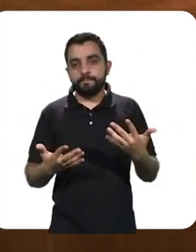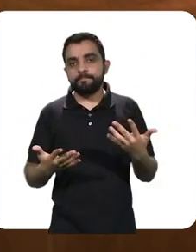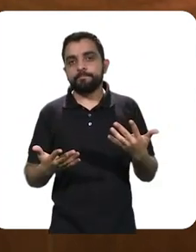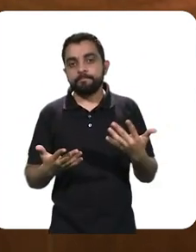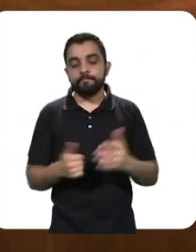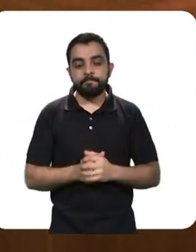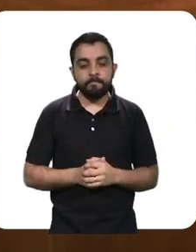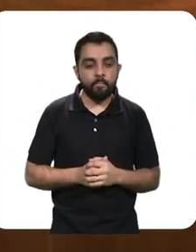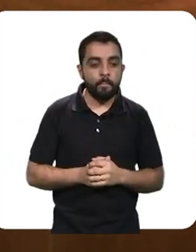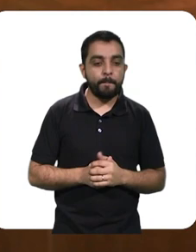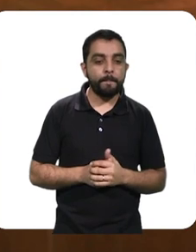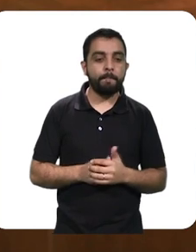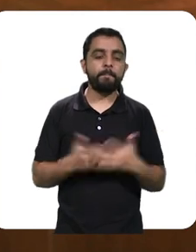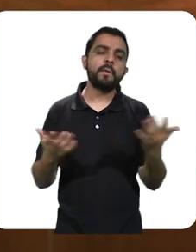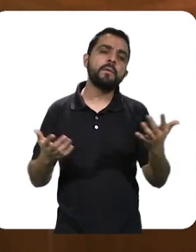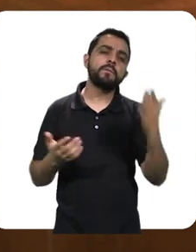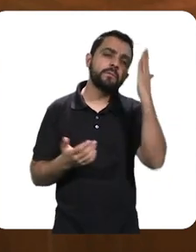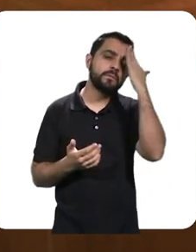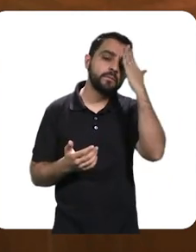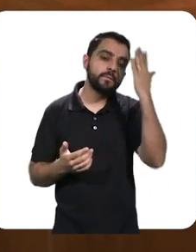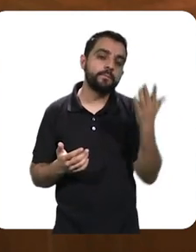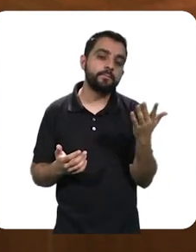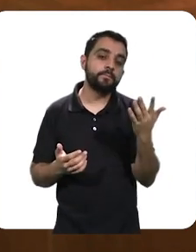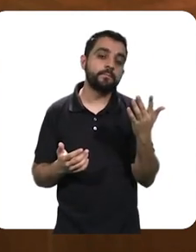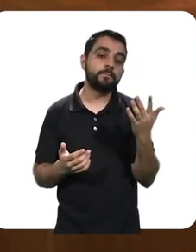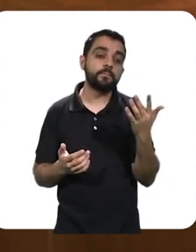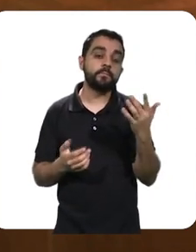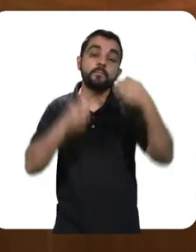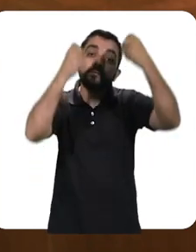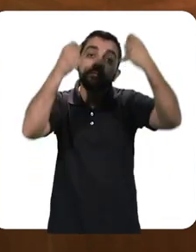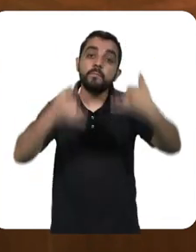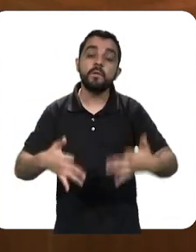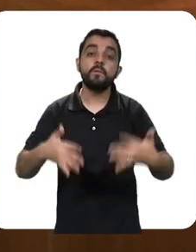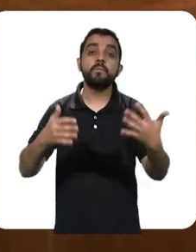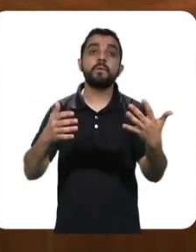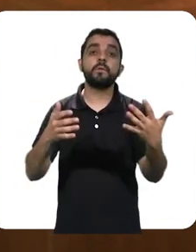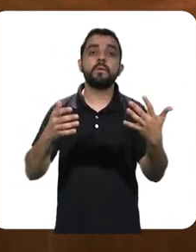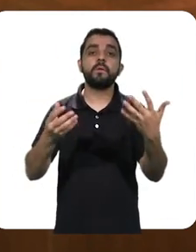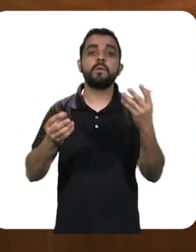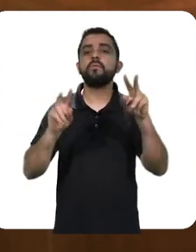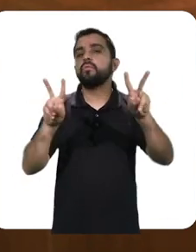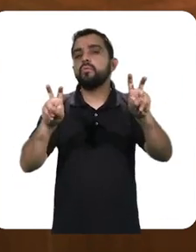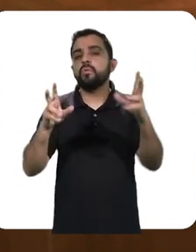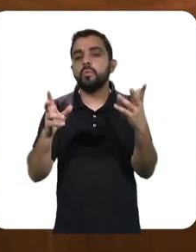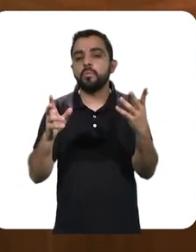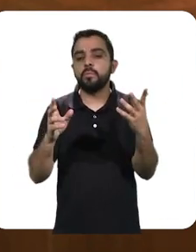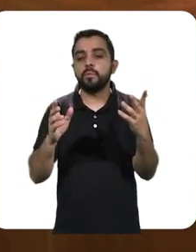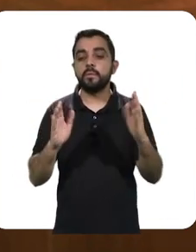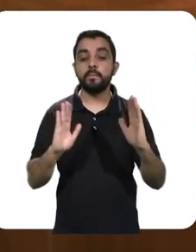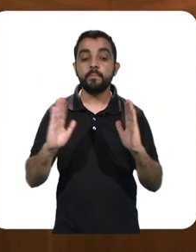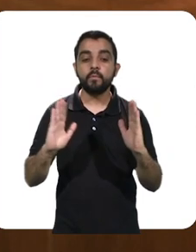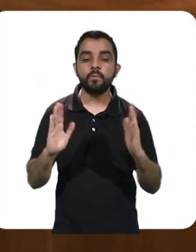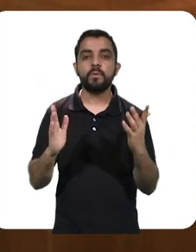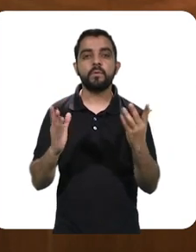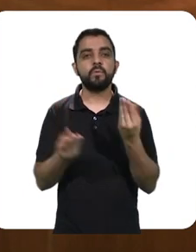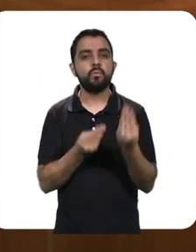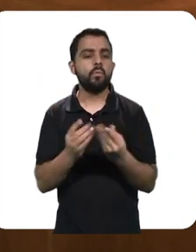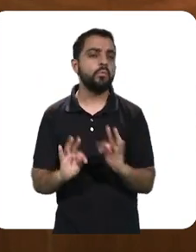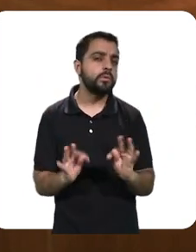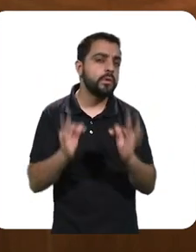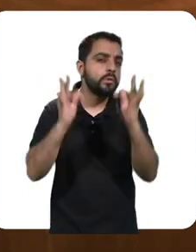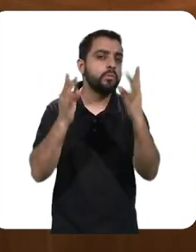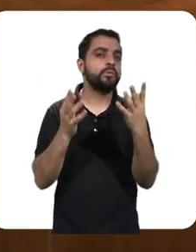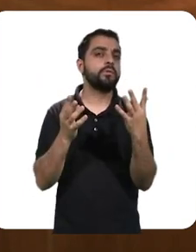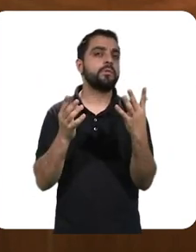ainda. É, e aí, professor, eu queria que a professora falasse um pouquinho sobre esse momento que a gente está com relação à tecnologia